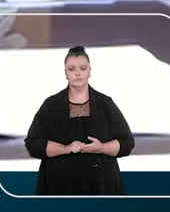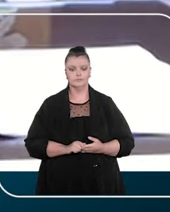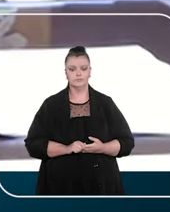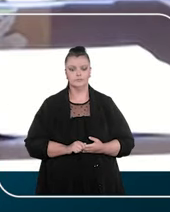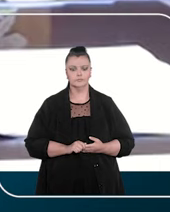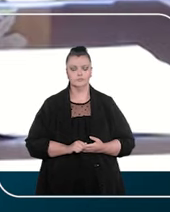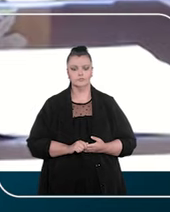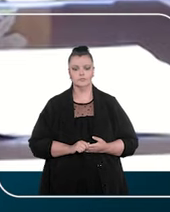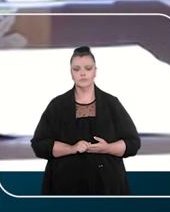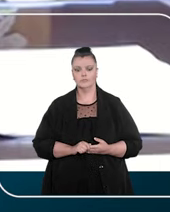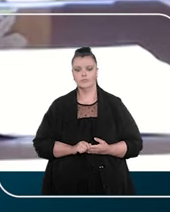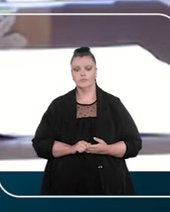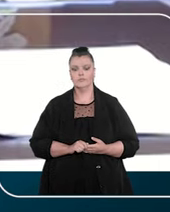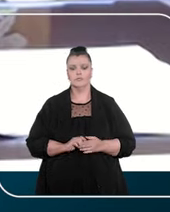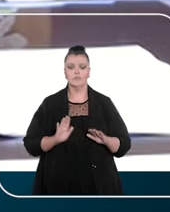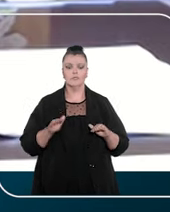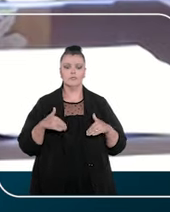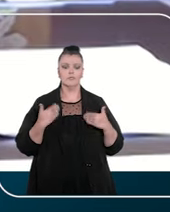Essa é